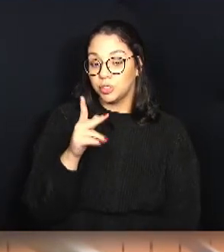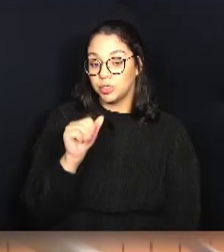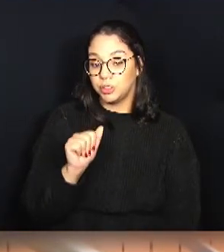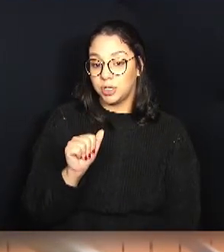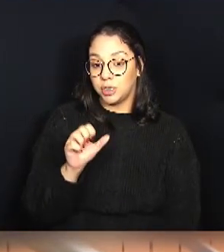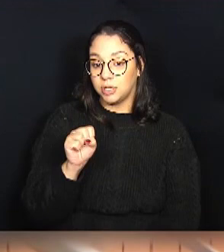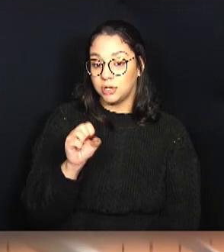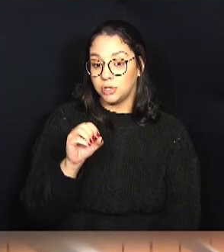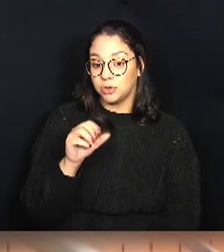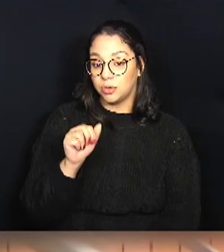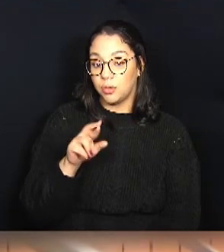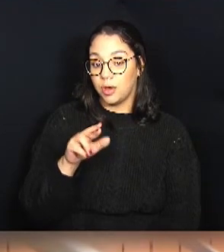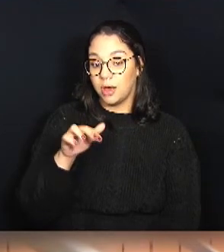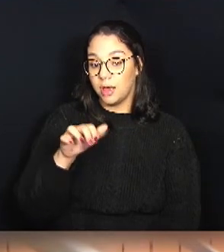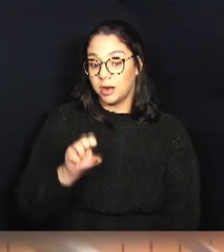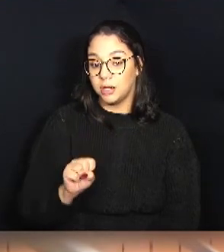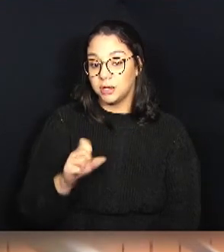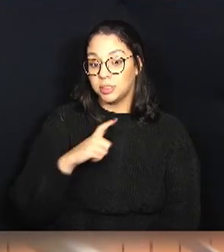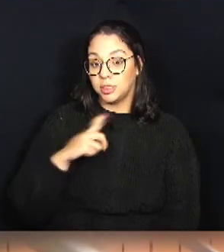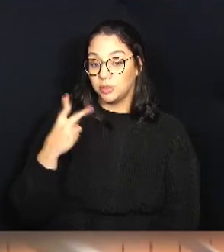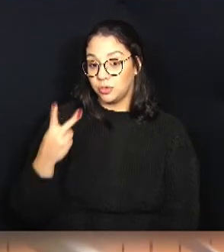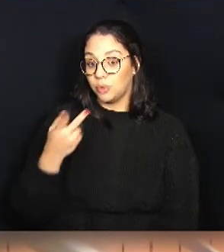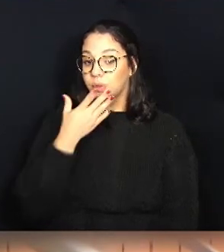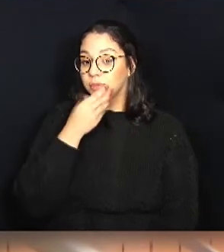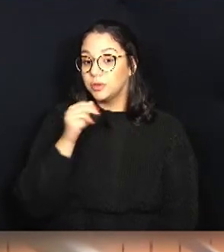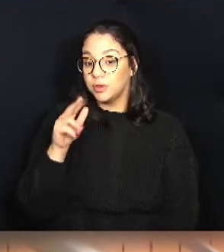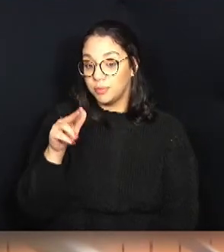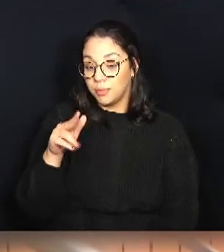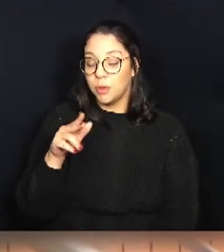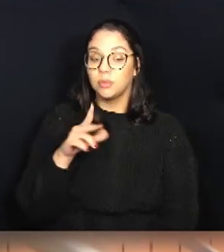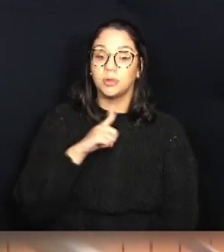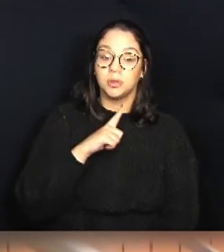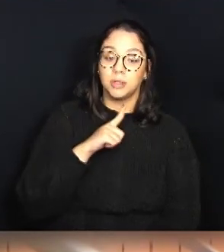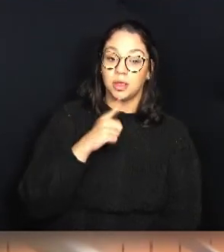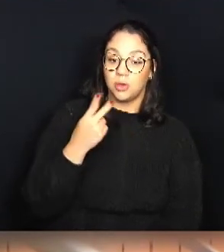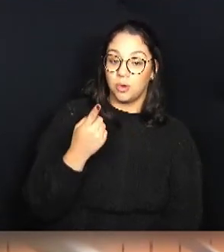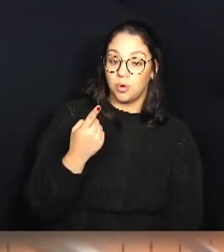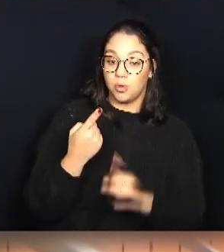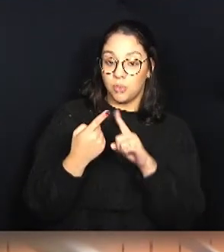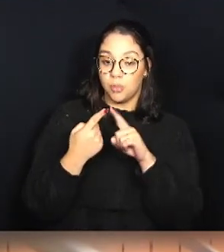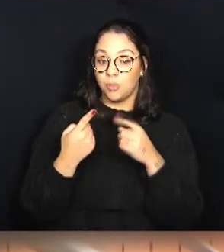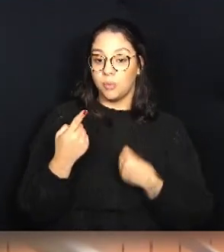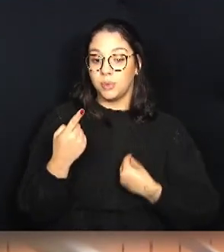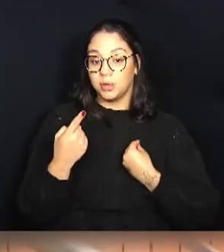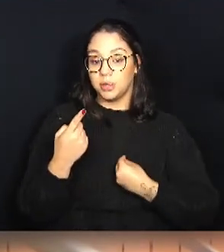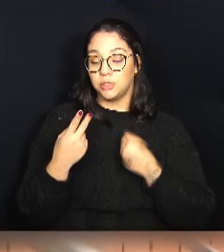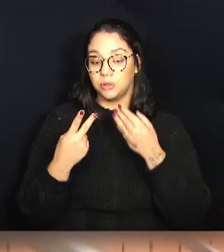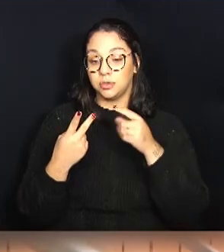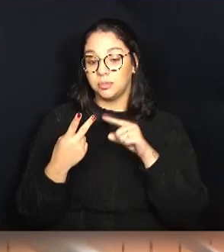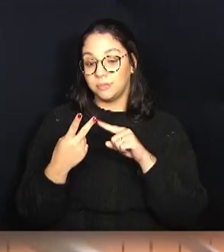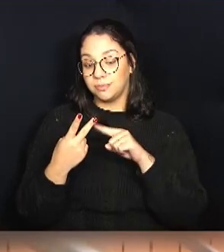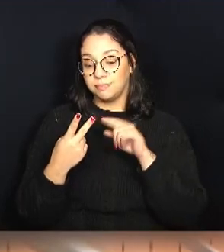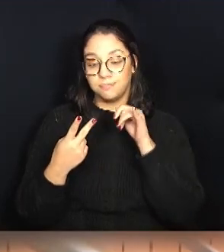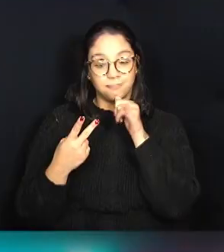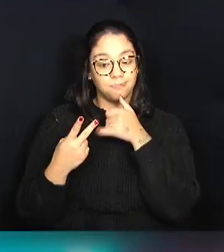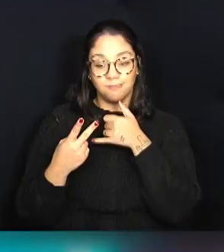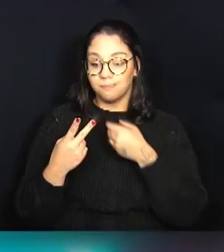2 irmãos, o José Luiz aqui presente, e também o José Eduardo, que infelizmente não